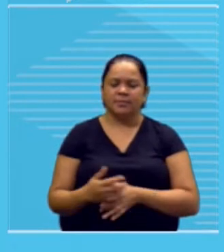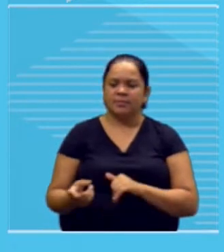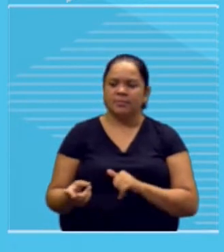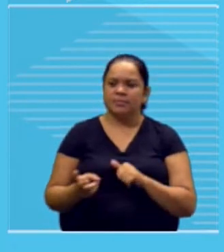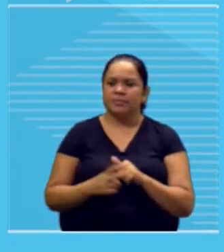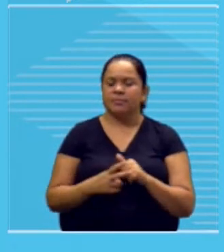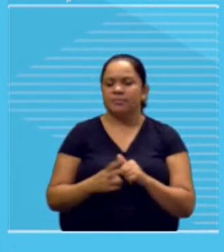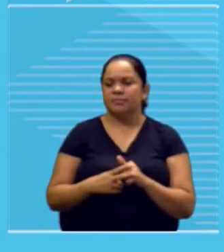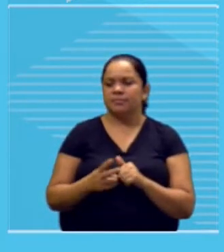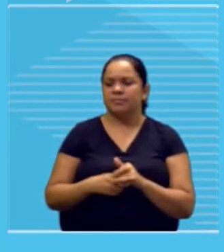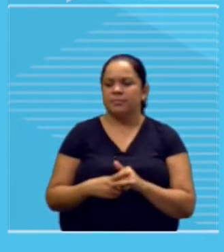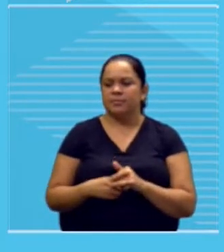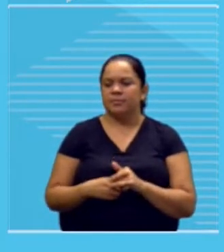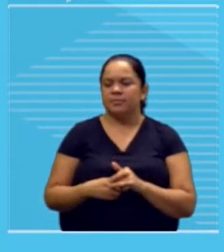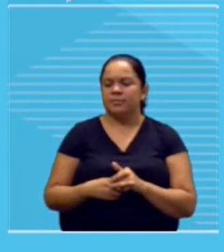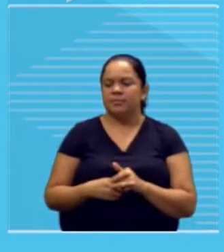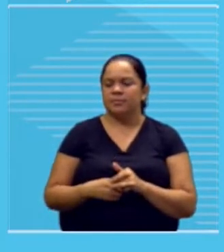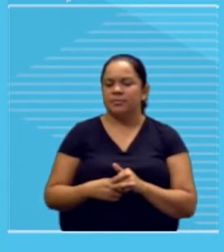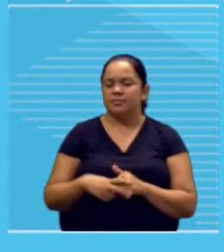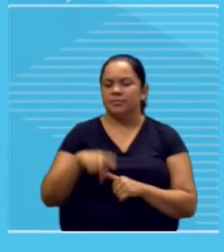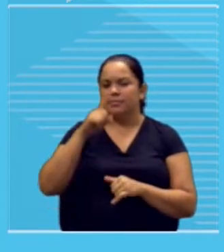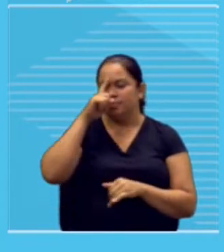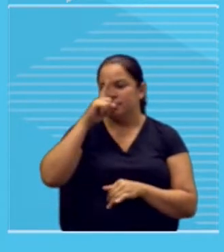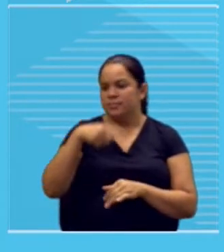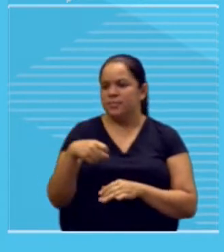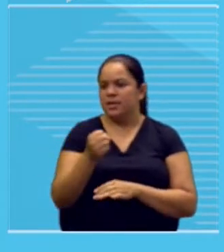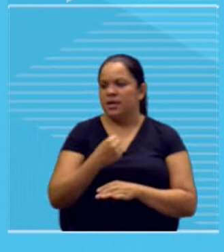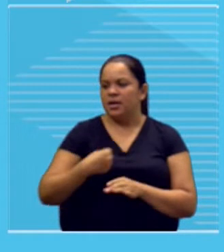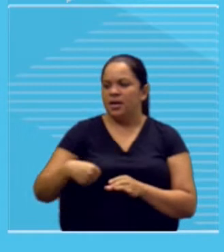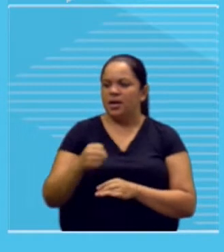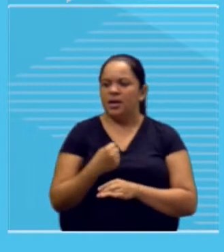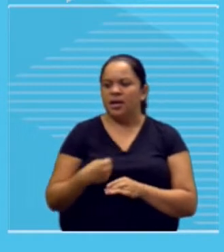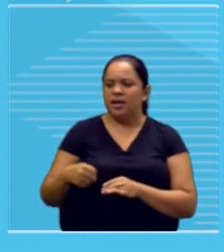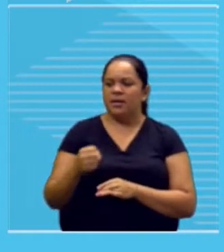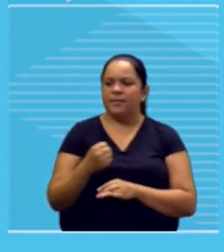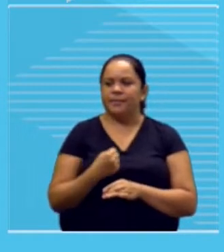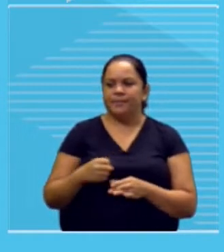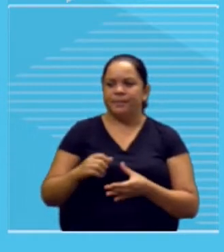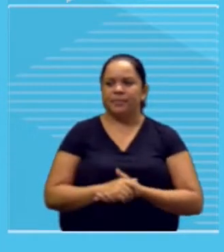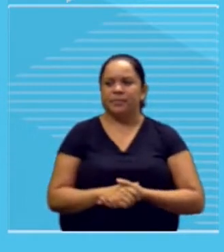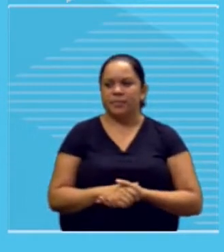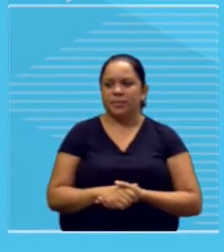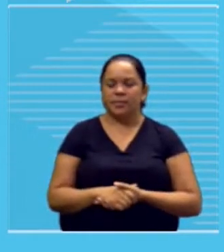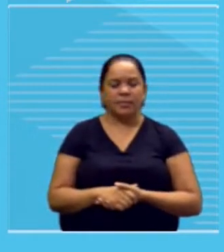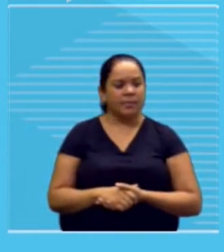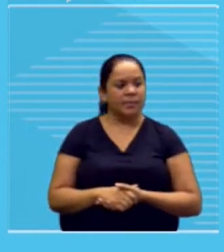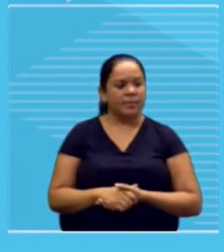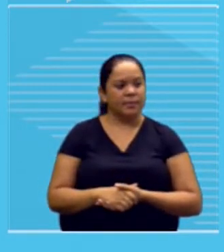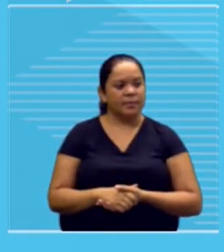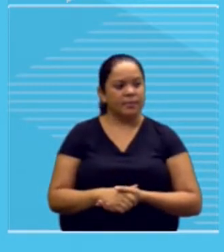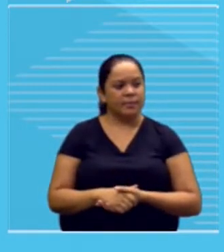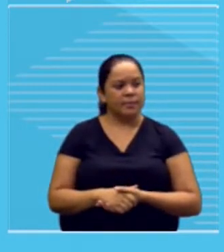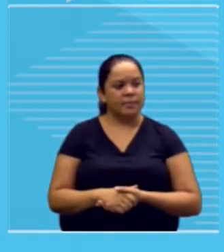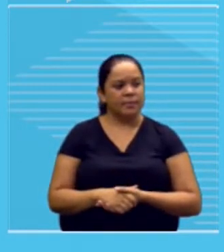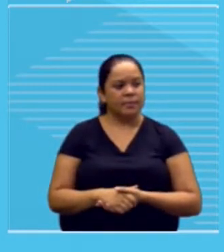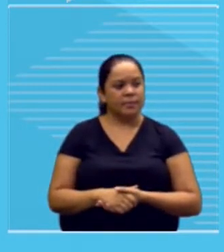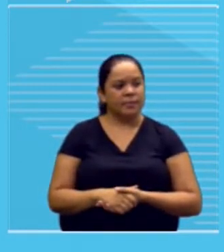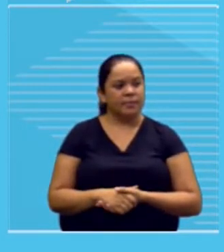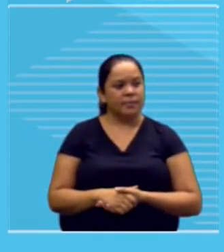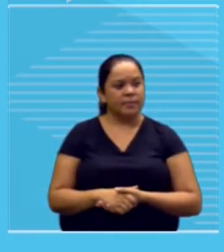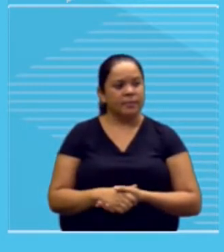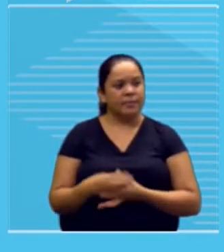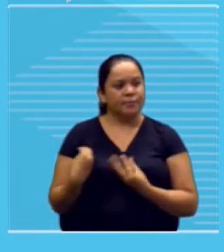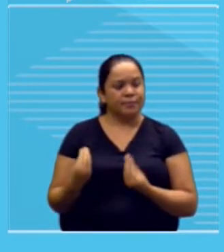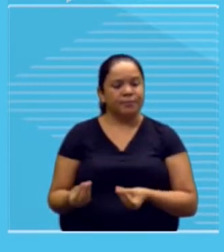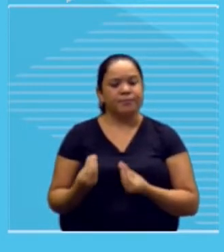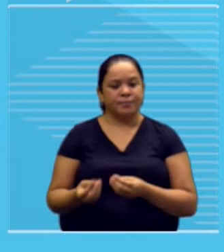ele serve para várias coisas exceto Olha só gente para que que serve esses verbos